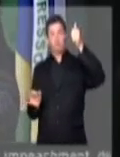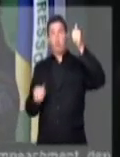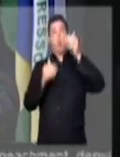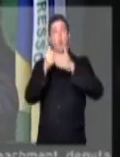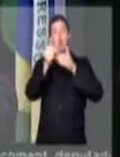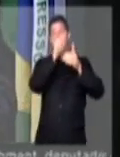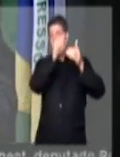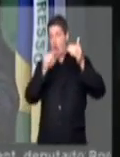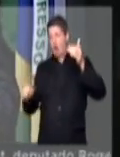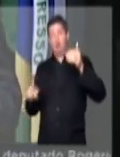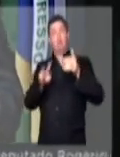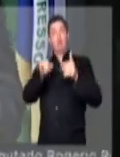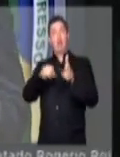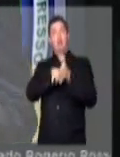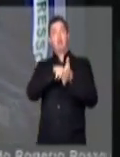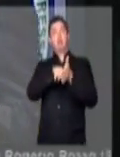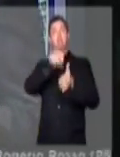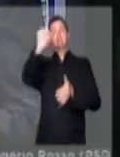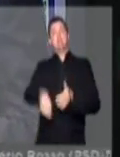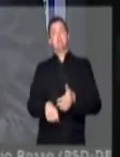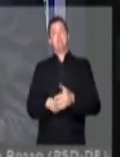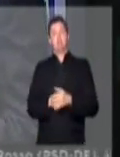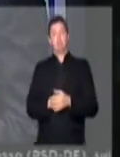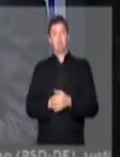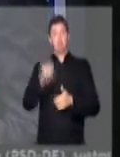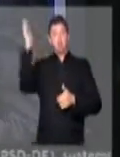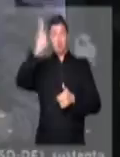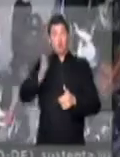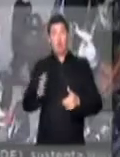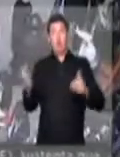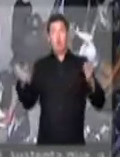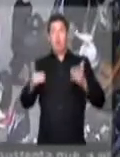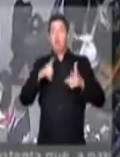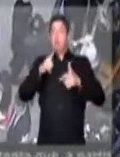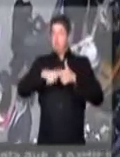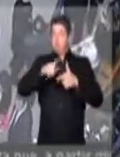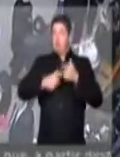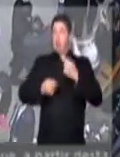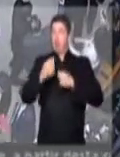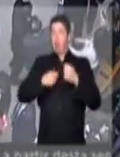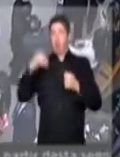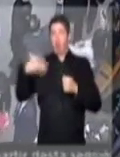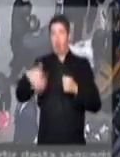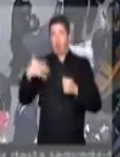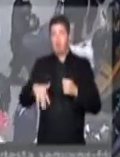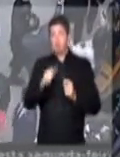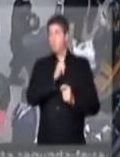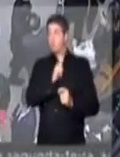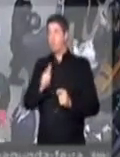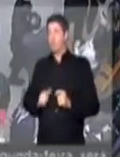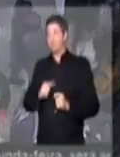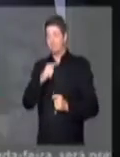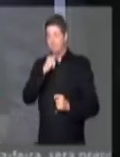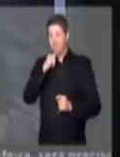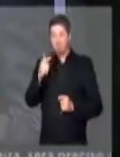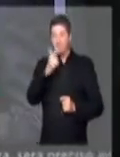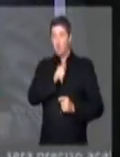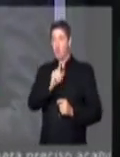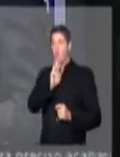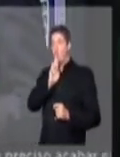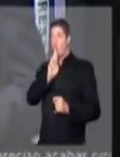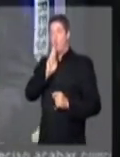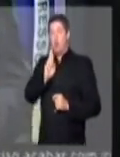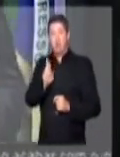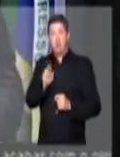sim ser investigados. O país vem passando por sérios problemas econômicos. O governo não conseguiu dar uma